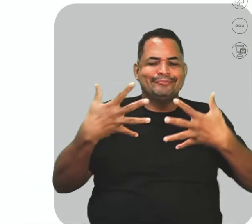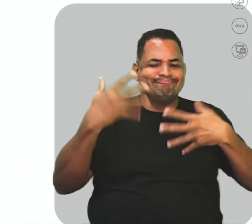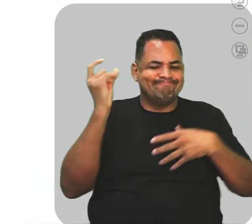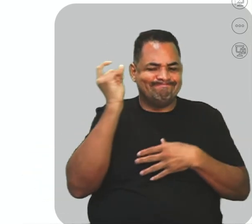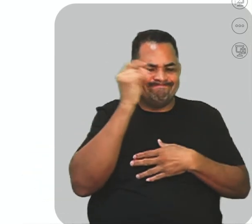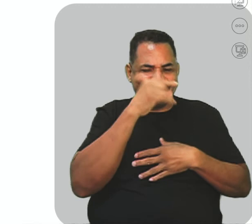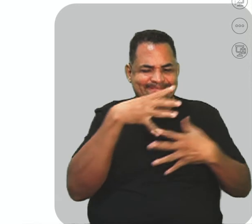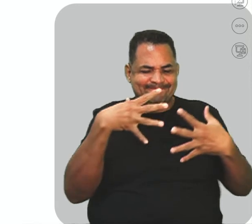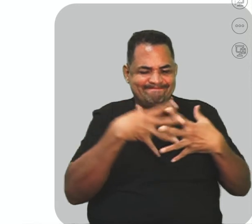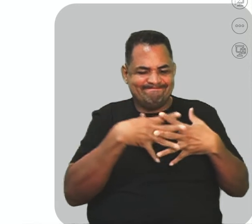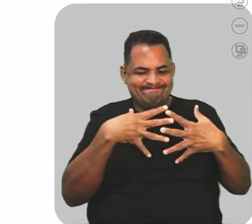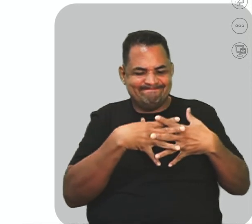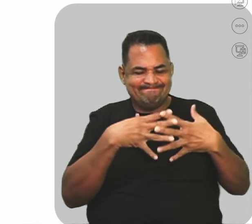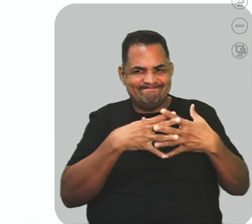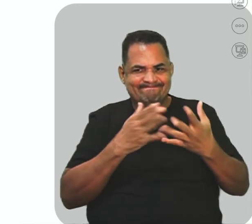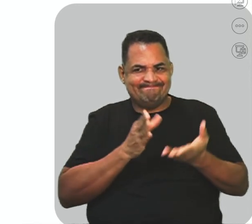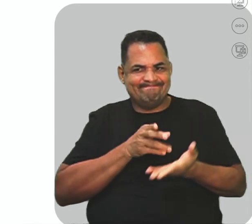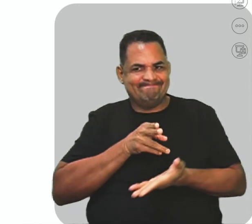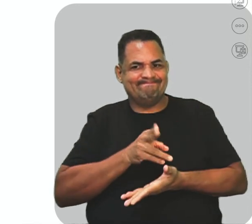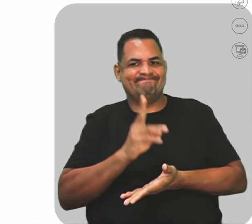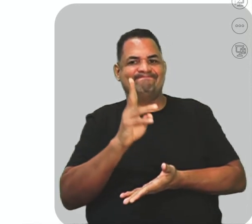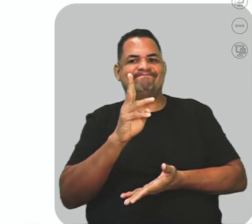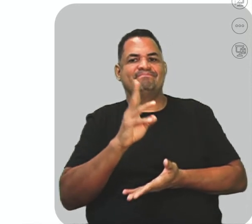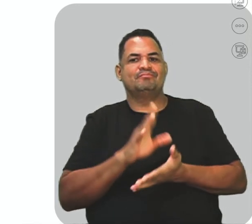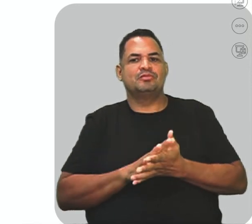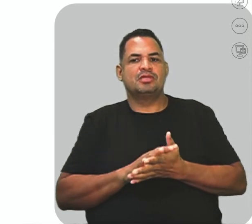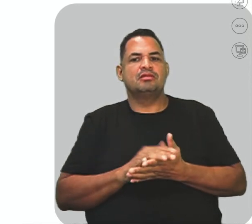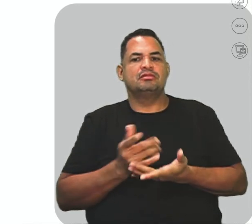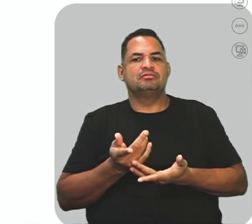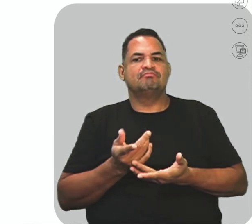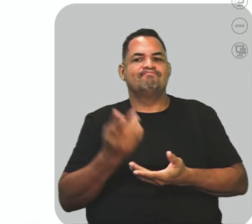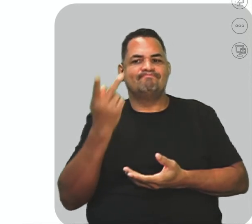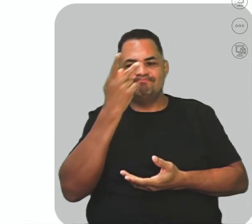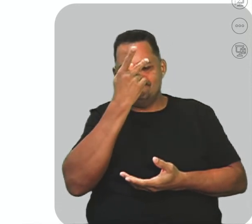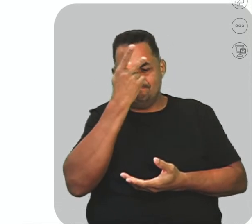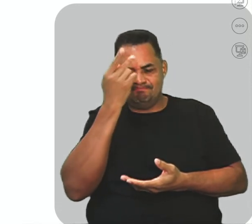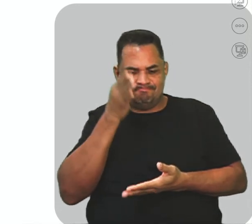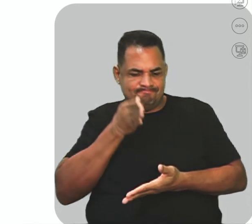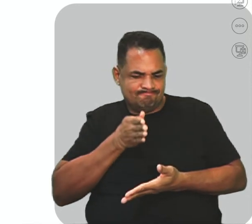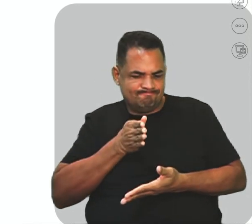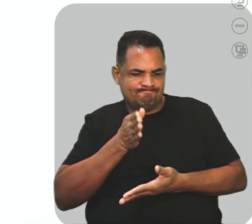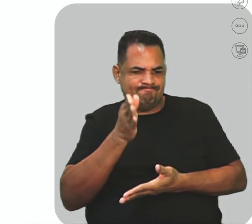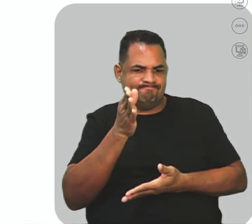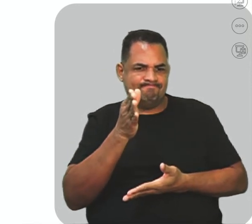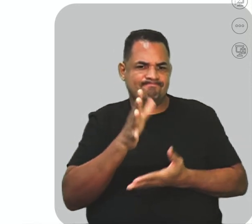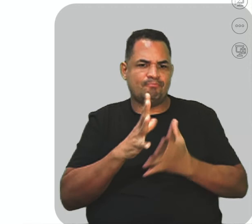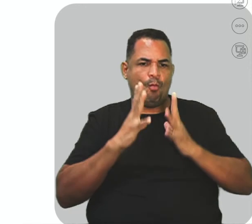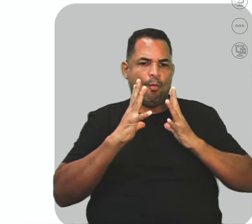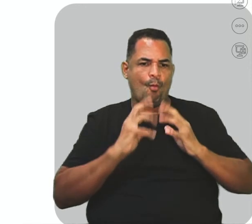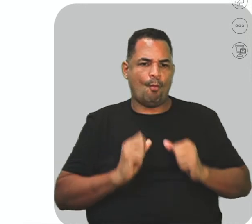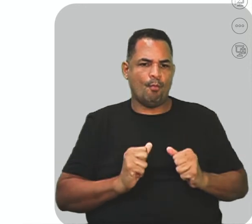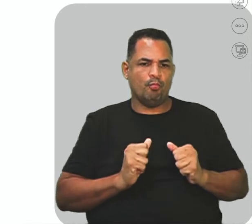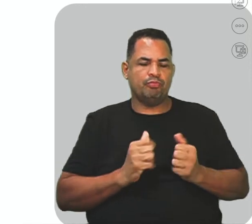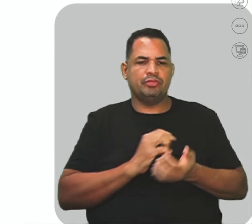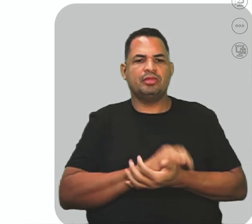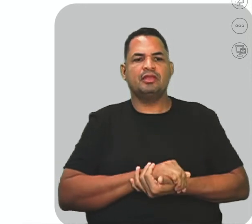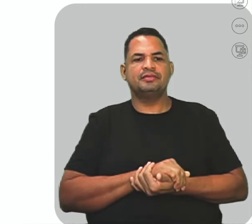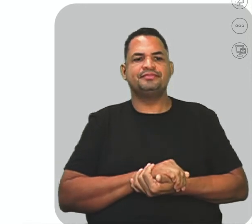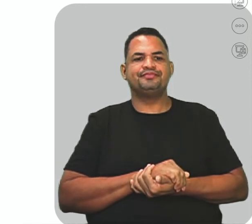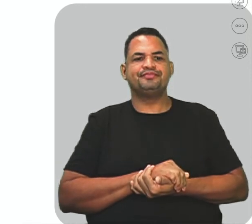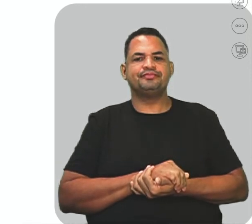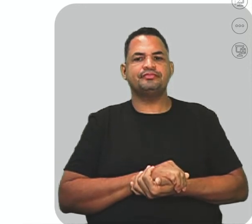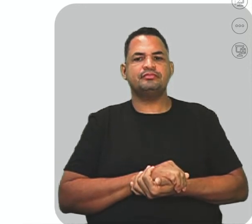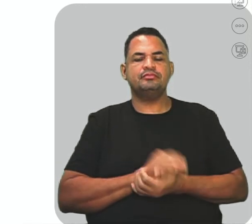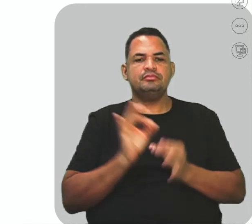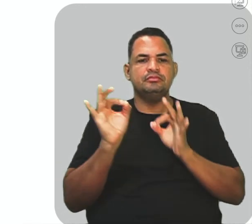complicado do que os seguidores de dieta mágica imaginam, né? Então, olha aí a utilização